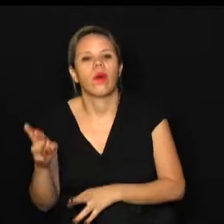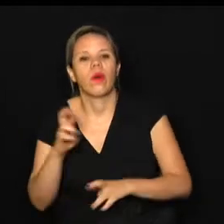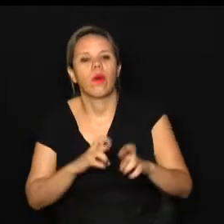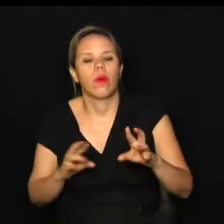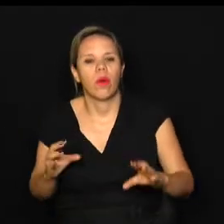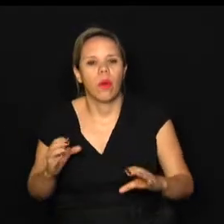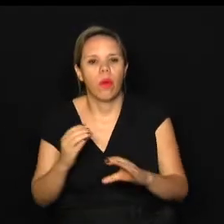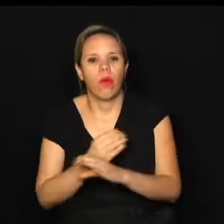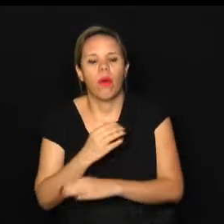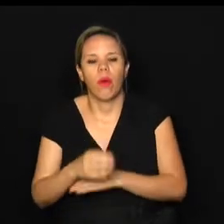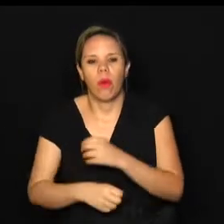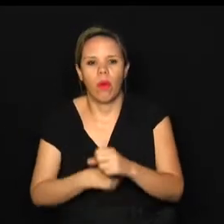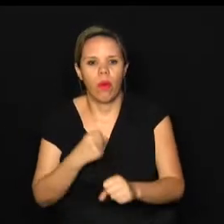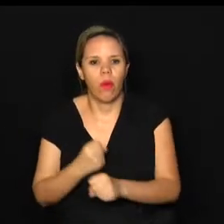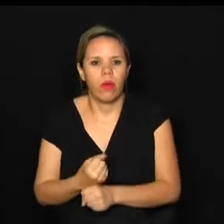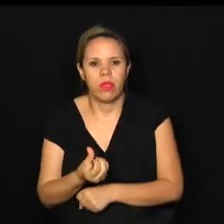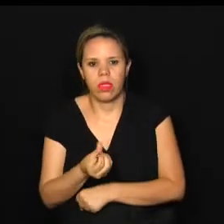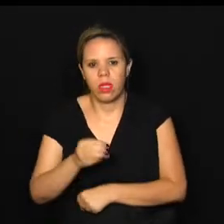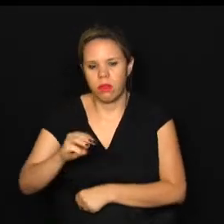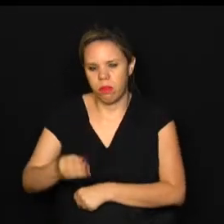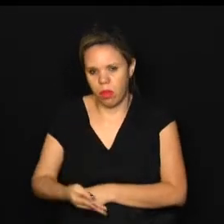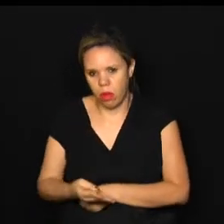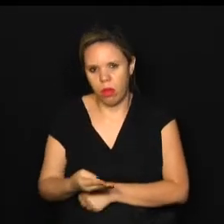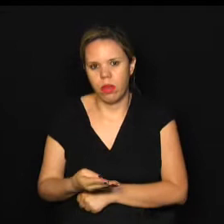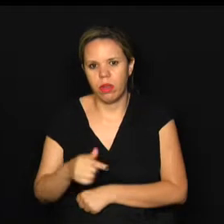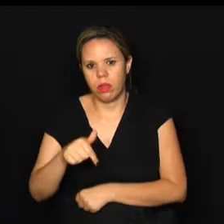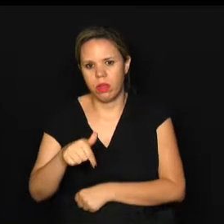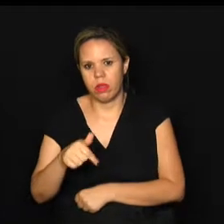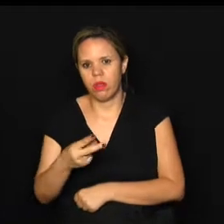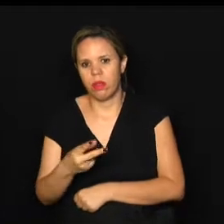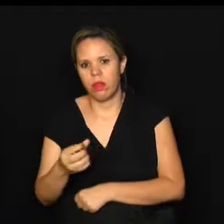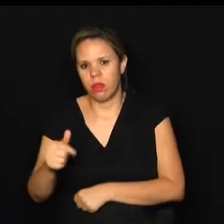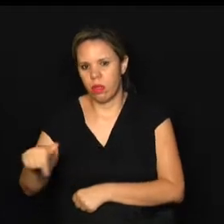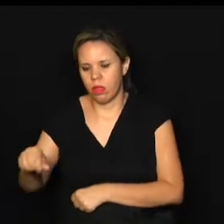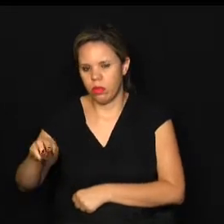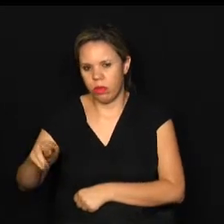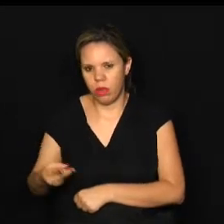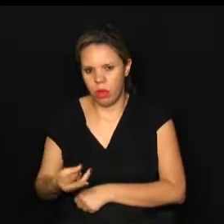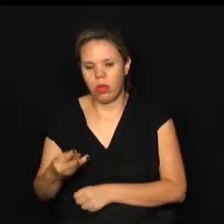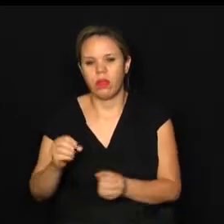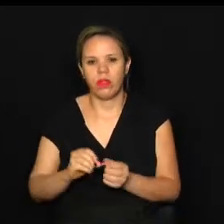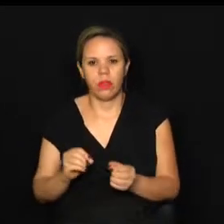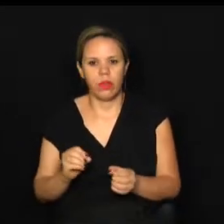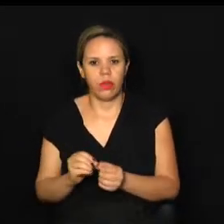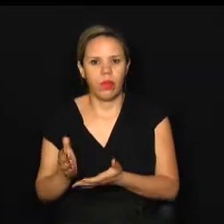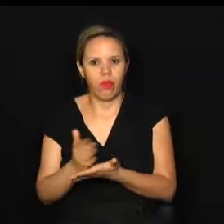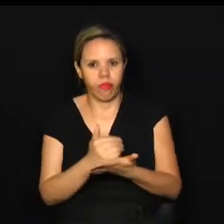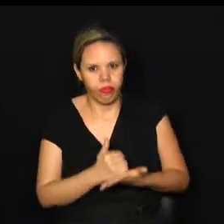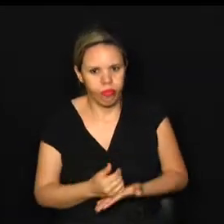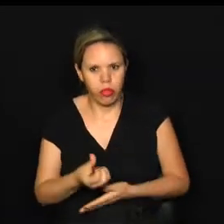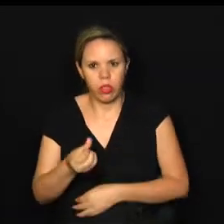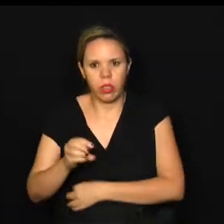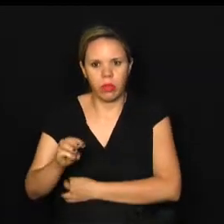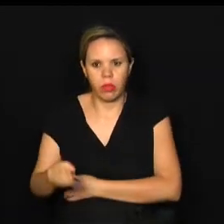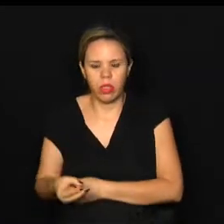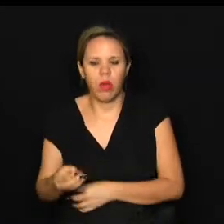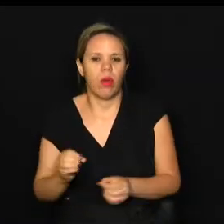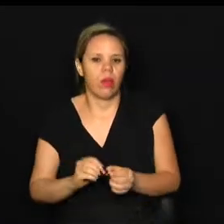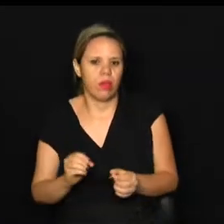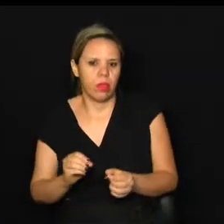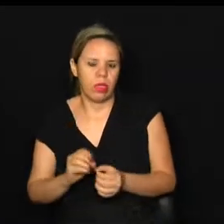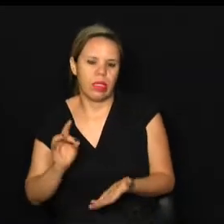para esse ano é de 6 bilhões e 207 milhões e foram arrecadados aqui 3 bilhões e 986 milhões e 300, que dá uma realização